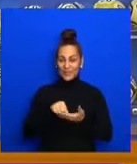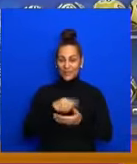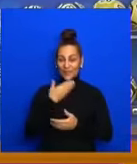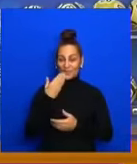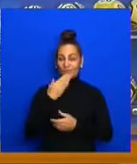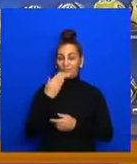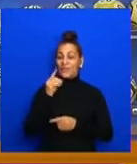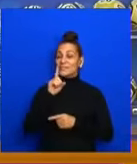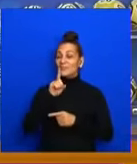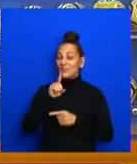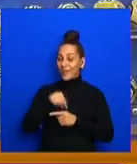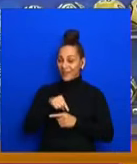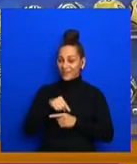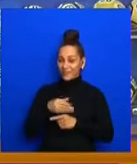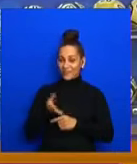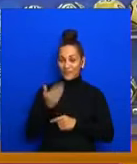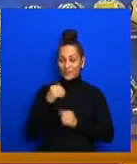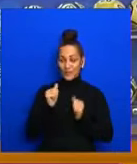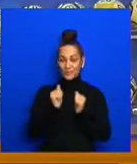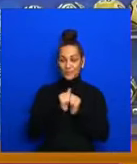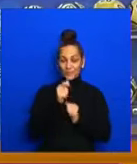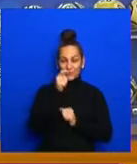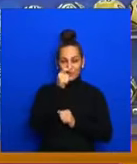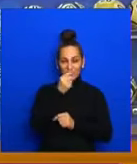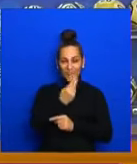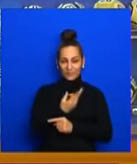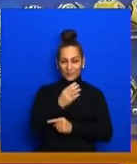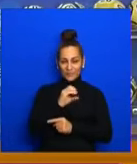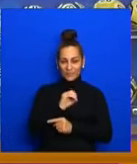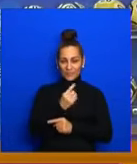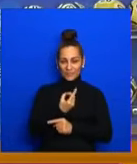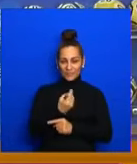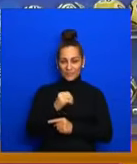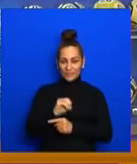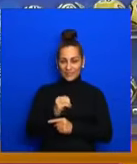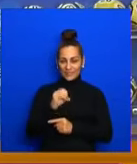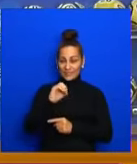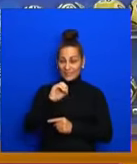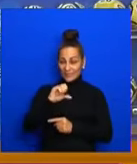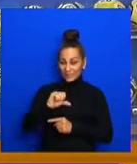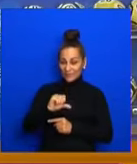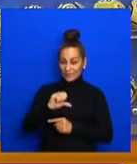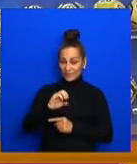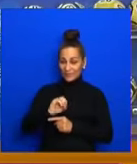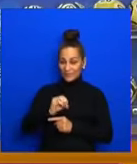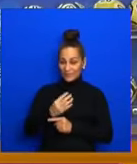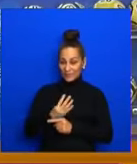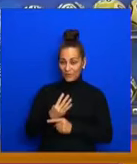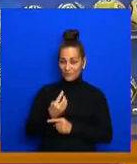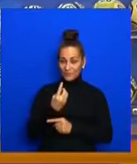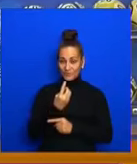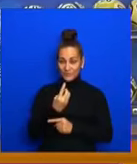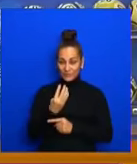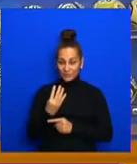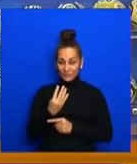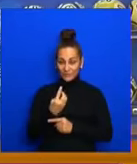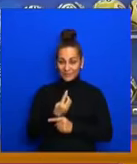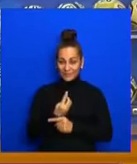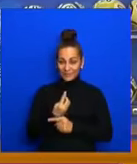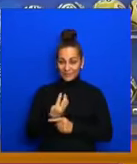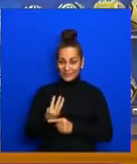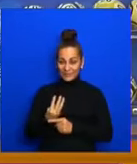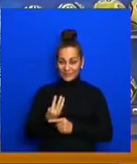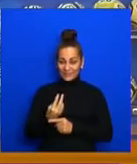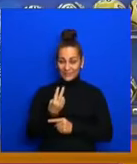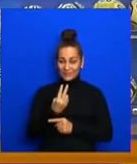3.206 da Loto Fácil foram 20, 10, 09, 04,